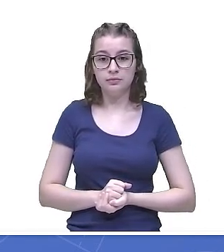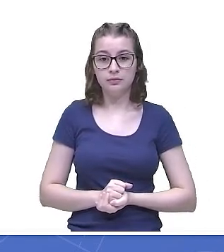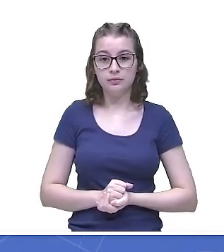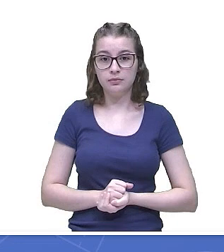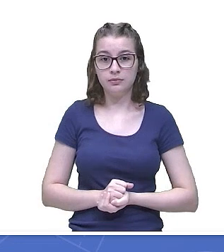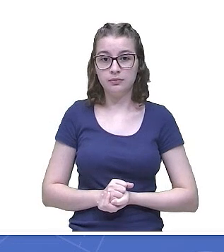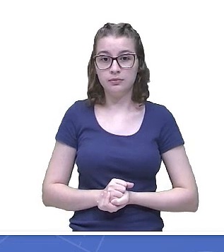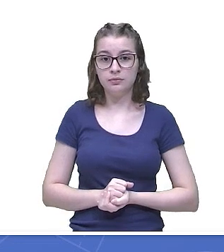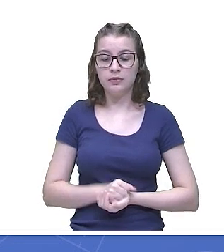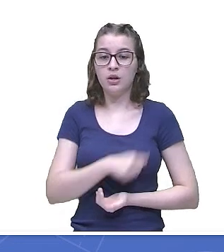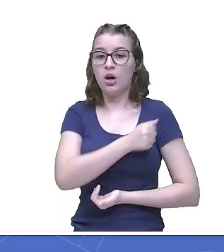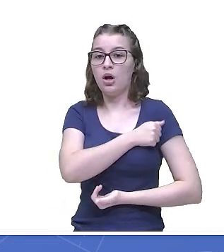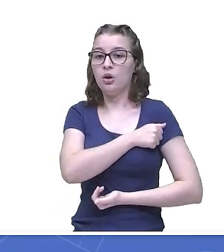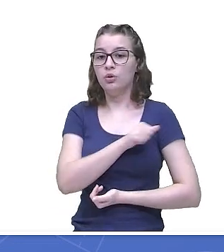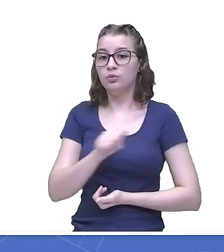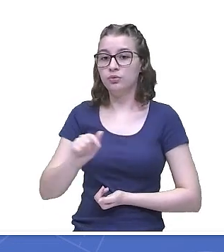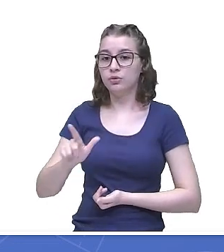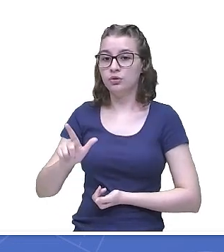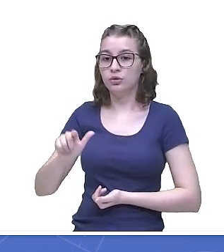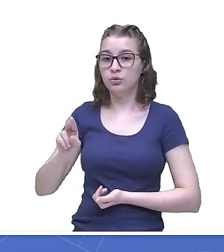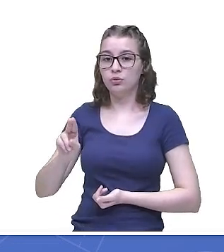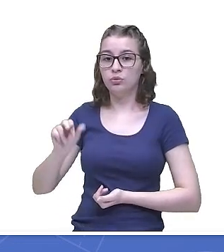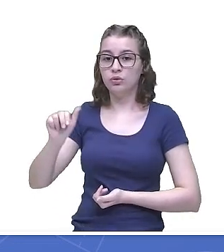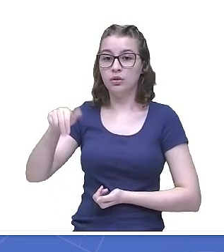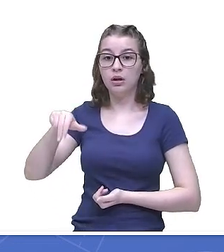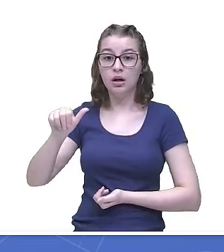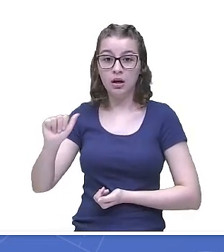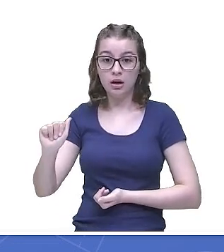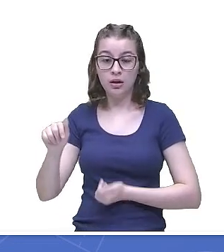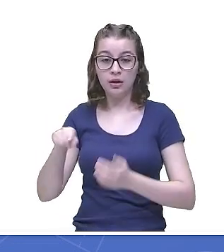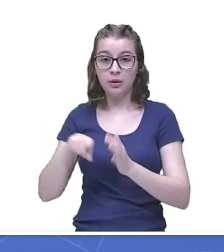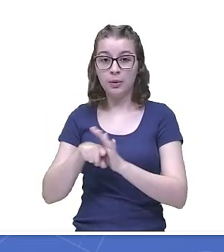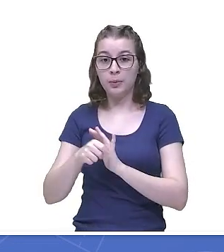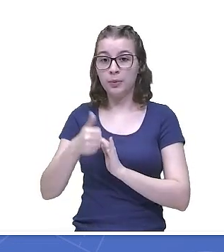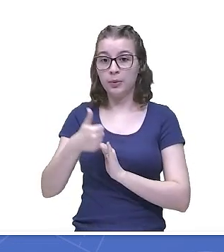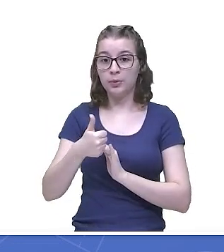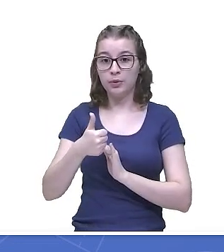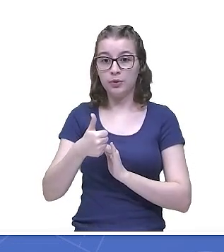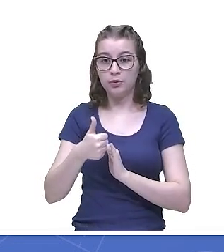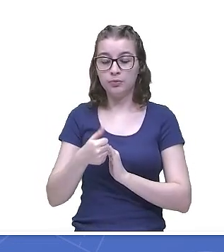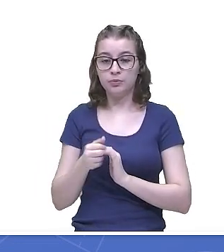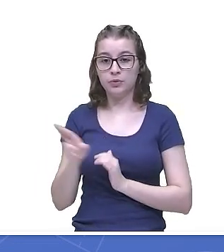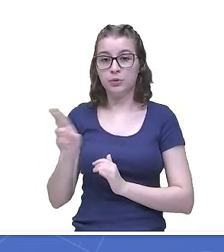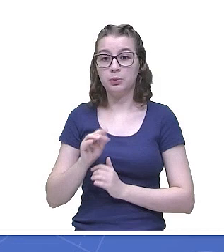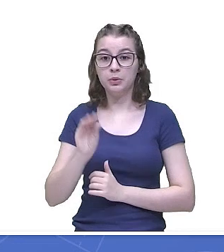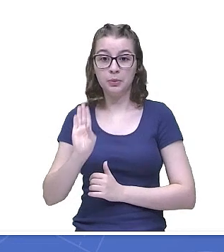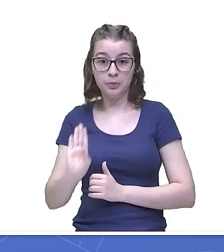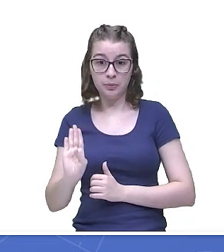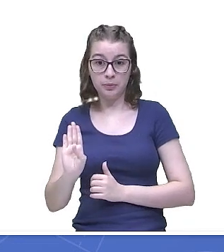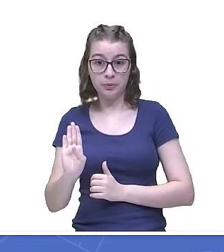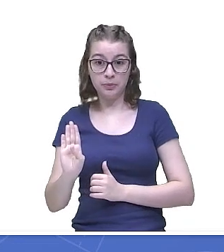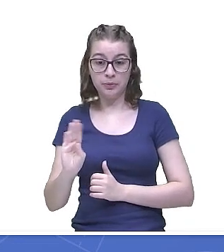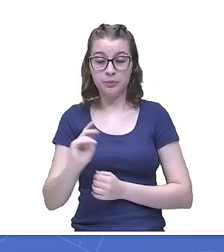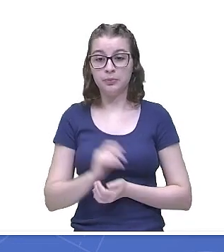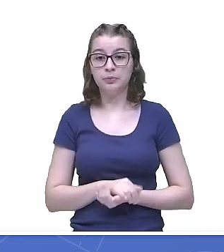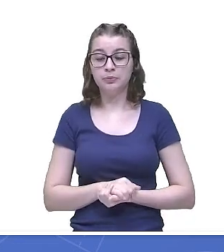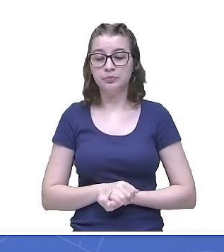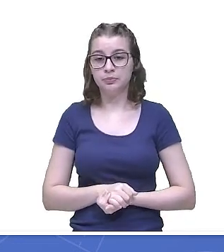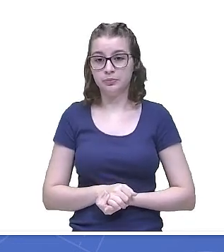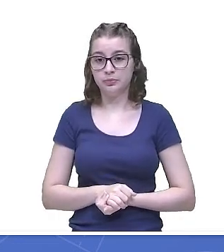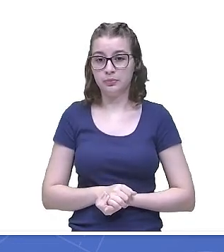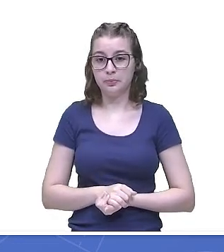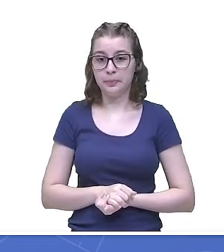a Luana, né? A Luana colocou na questão 1, ela disse que é a letra B, certo? Então, a Luana,